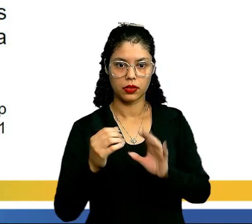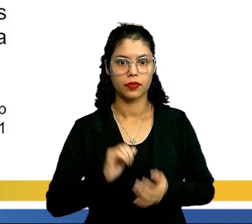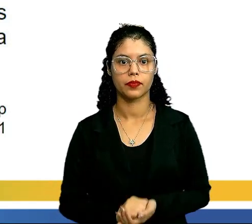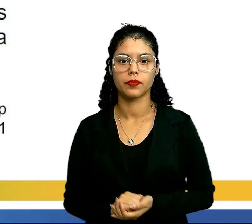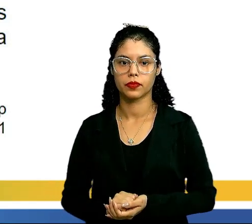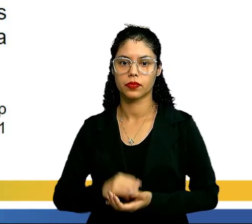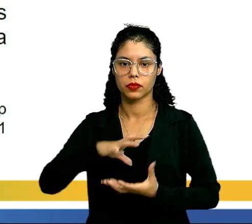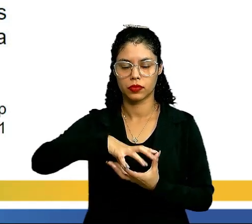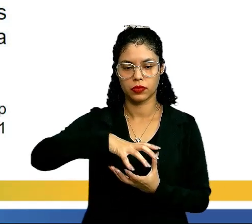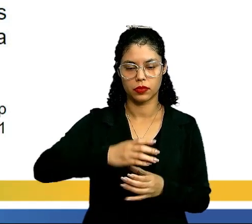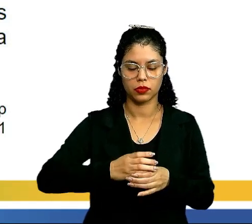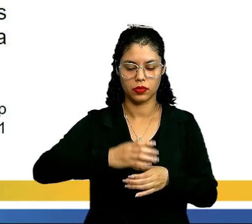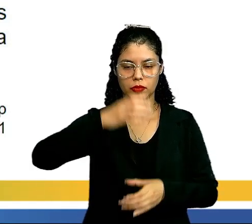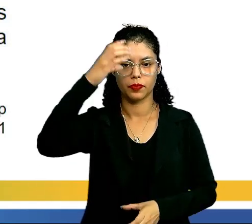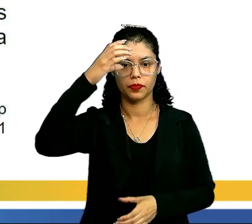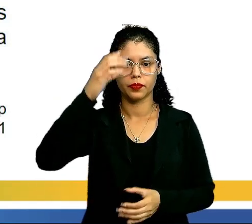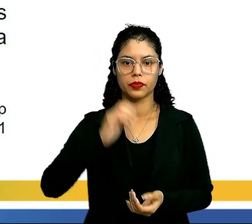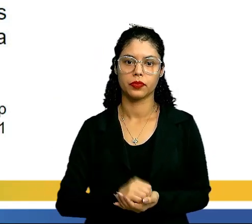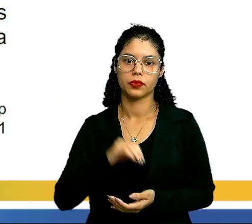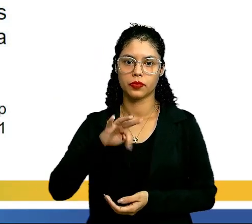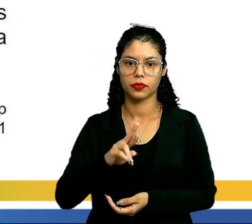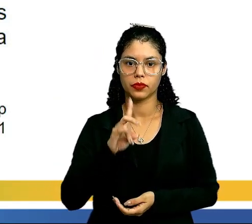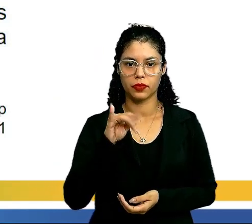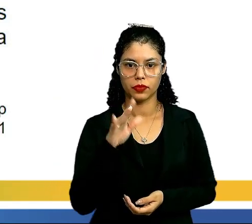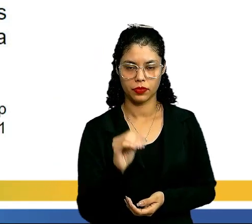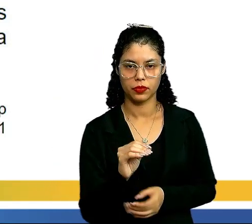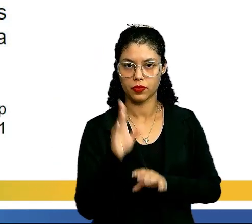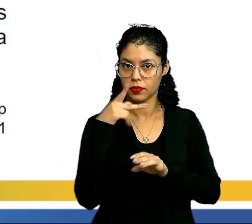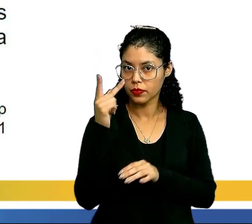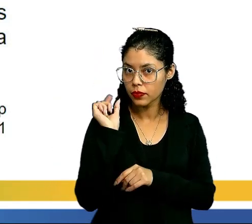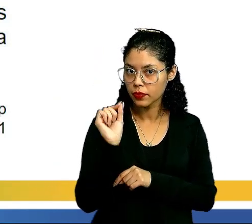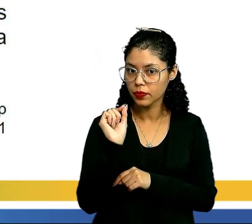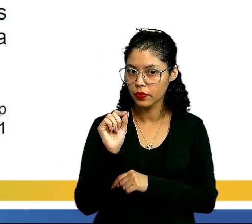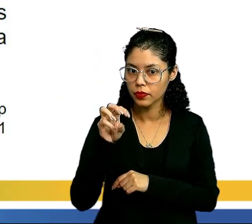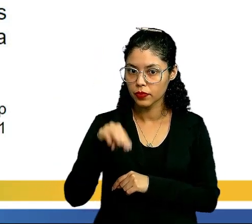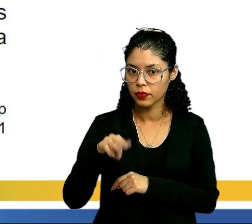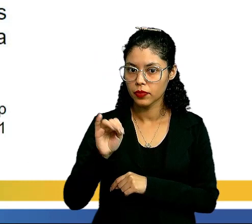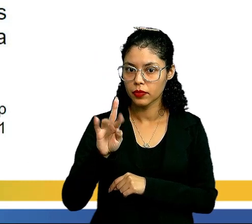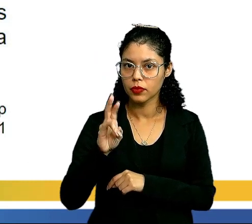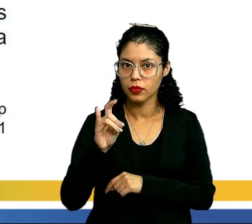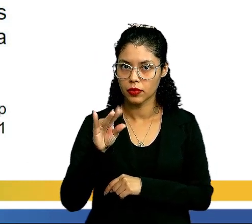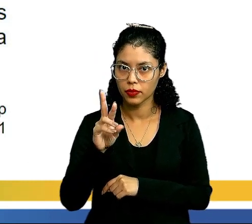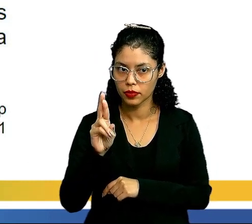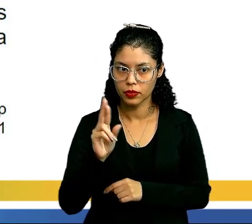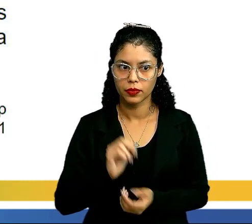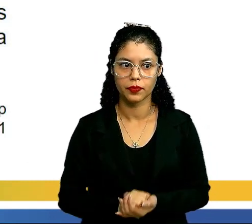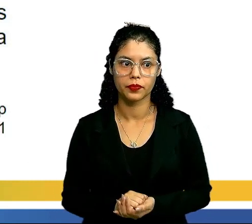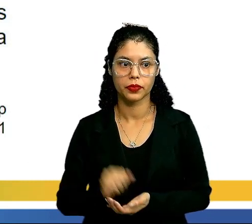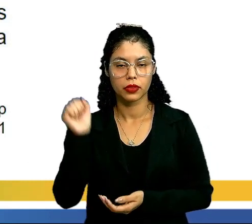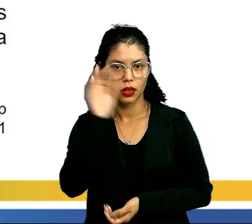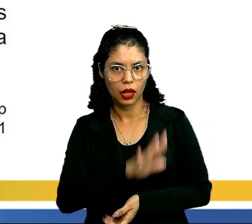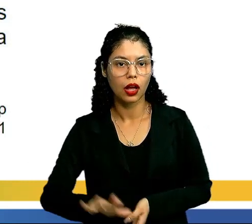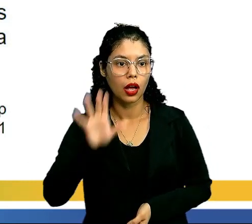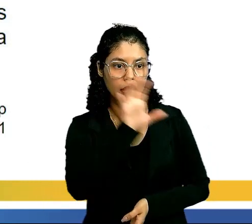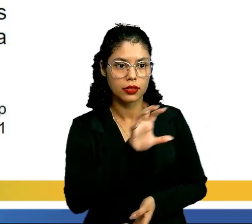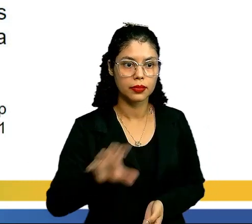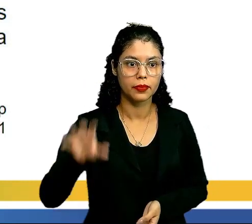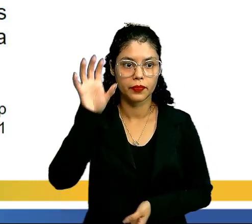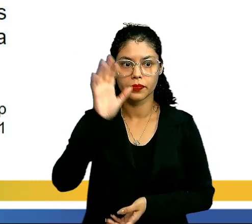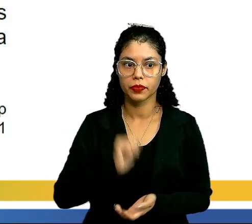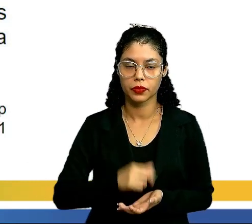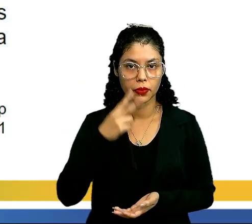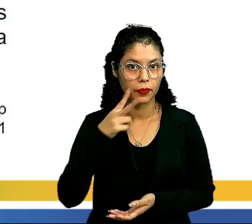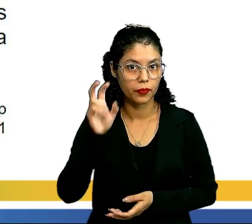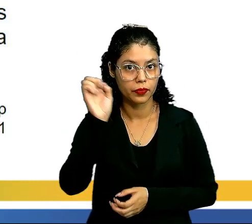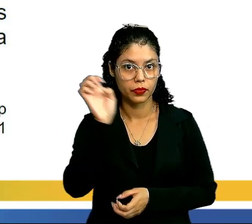de projeção cilíndrica. Aí ele diz assim, no caso é de Mercator. Nesses mapas,